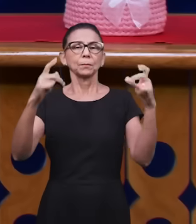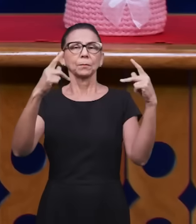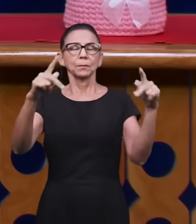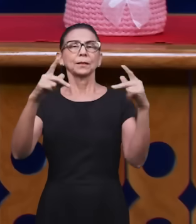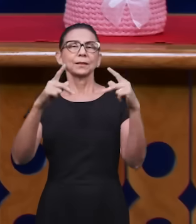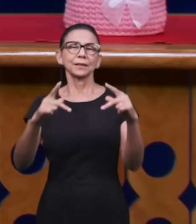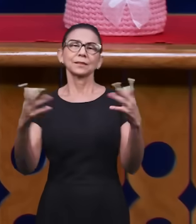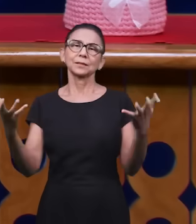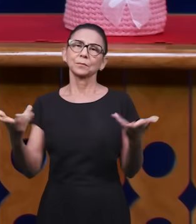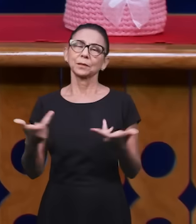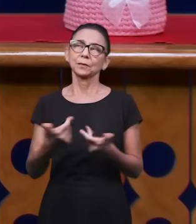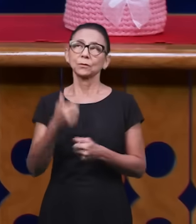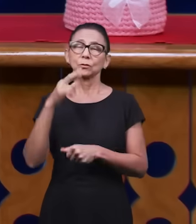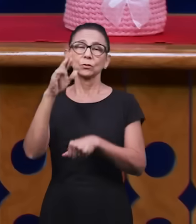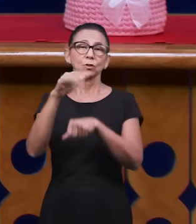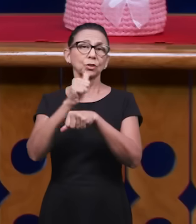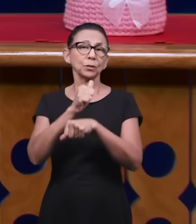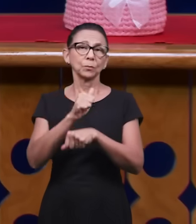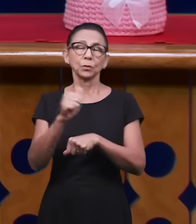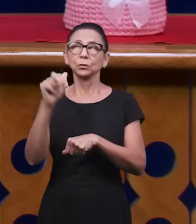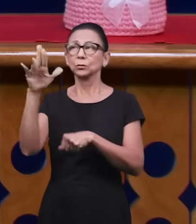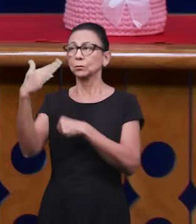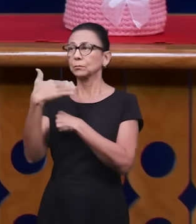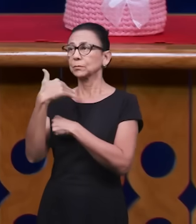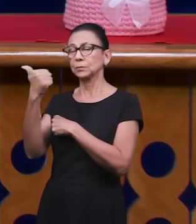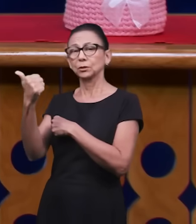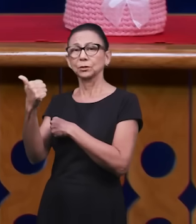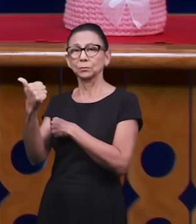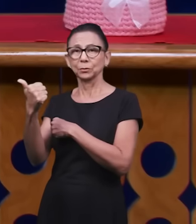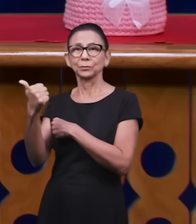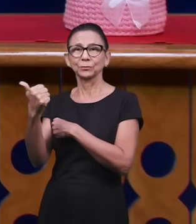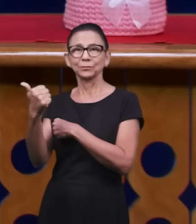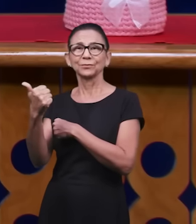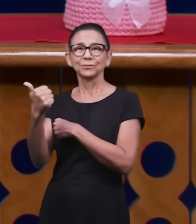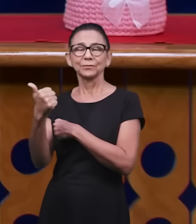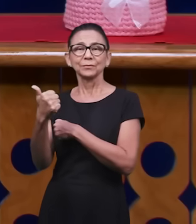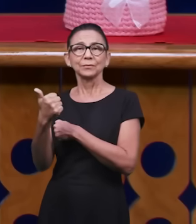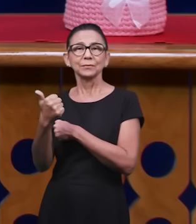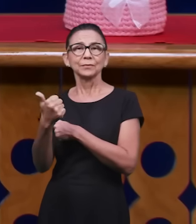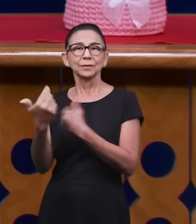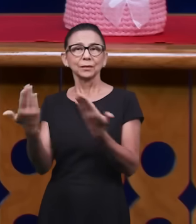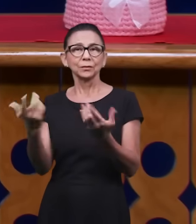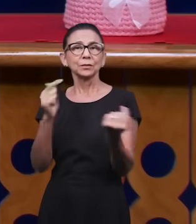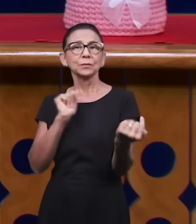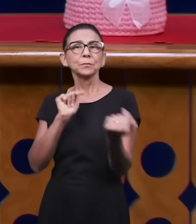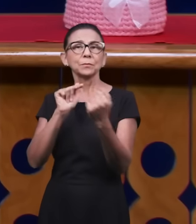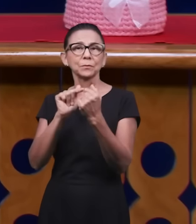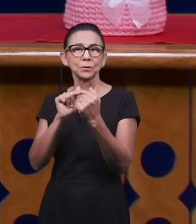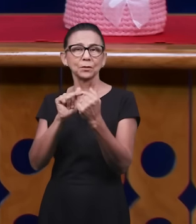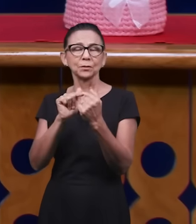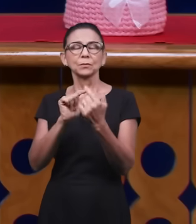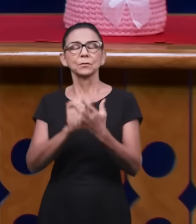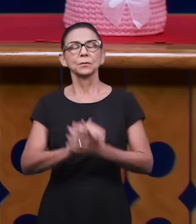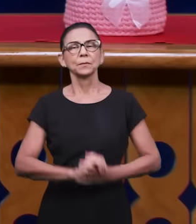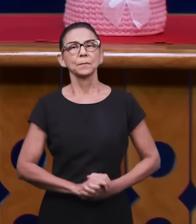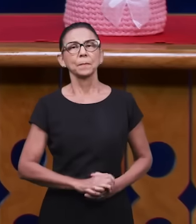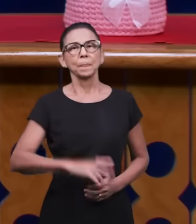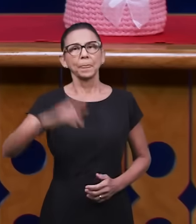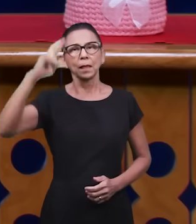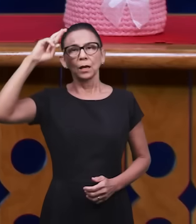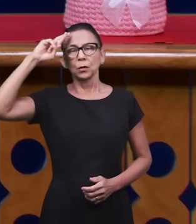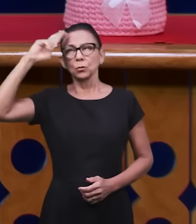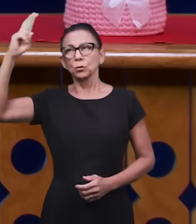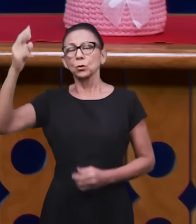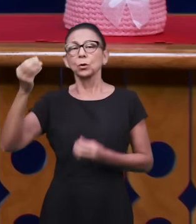foi nomeado para isso. Eu fui nomeado para isso. O Senhor nos revestiu dessa autoridade.